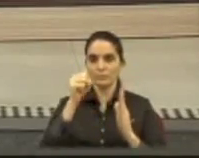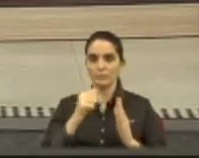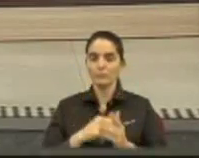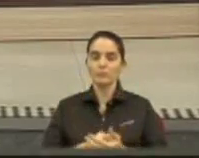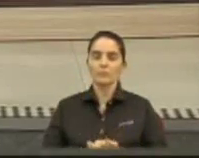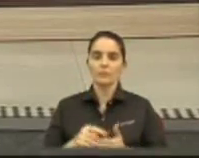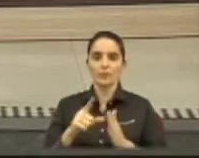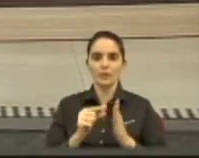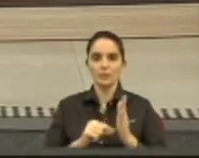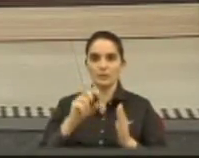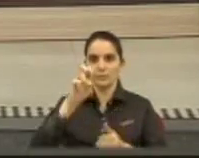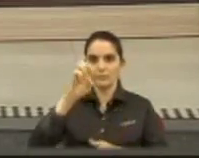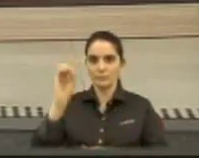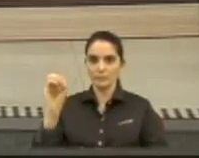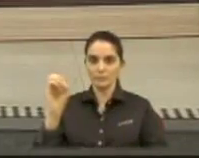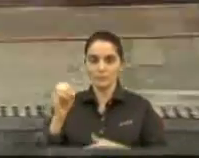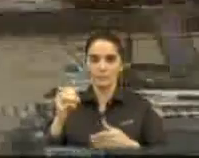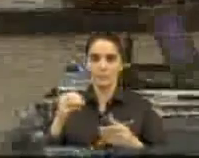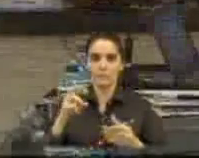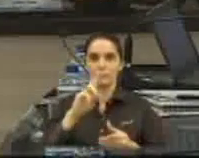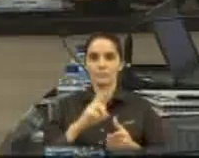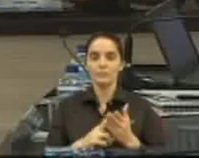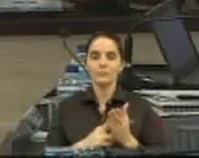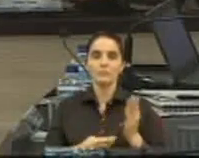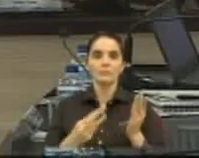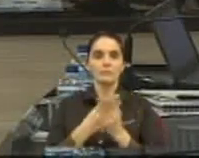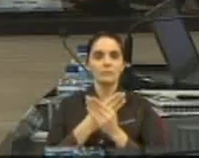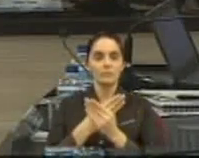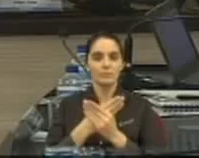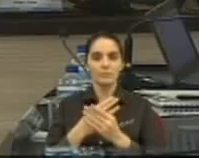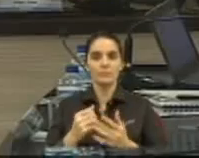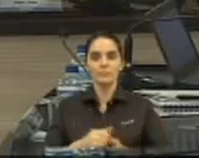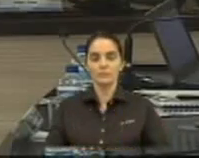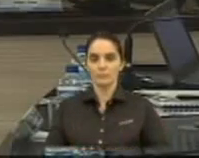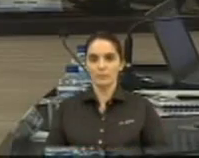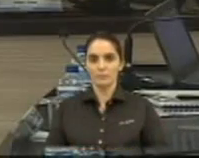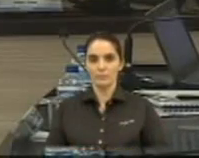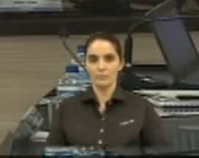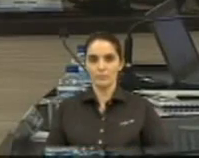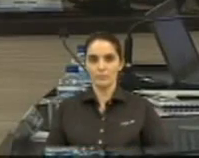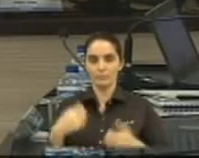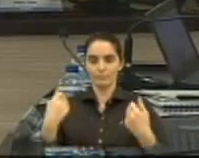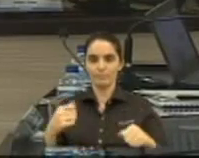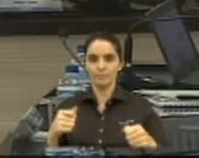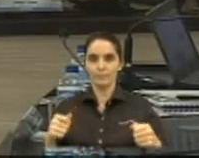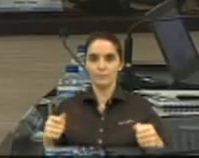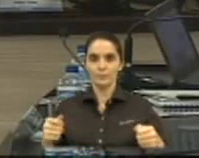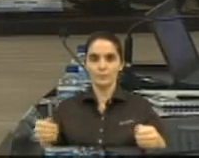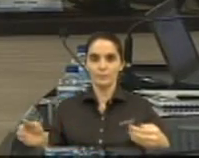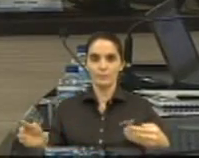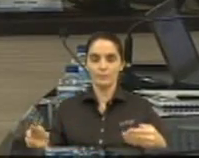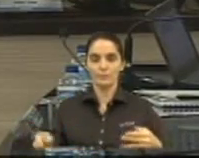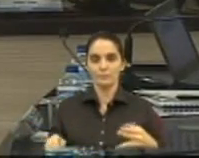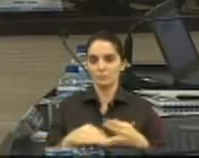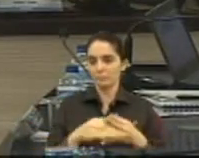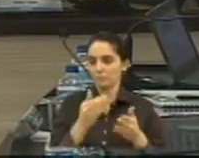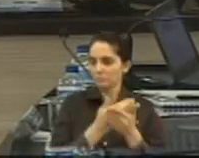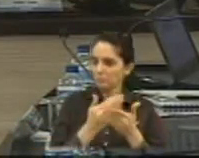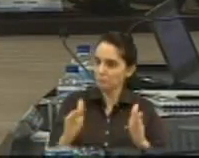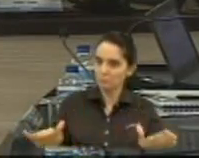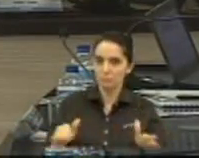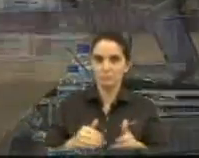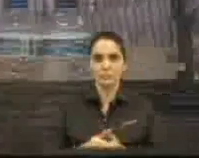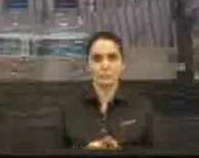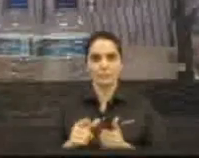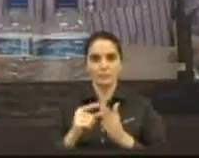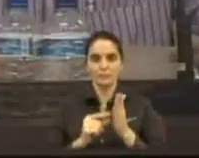do artigo 58 do Regimento Interno da Câmara Municipal de Limeira, que seja imediatamente encerrado o intervalo regimental de que